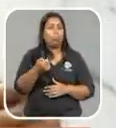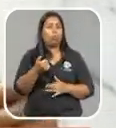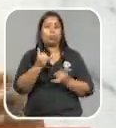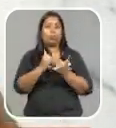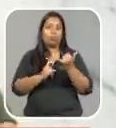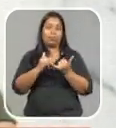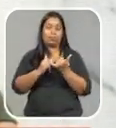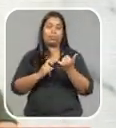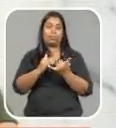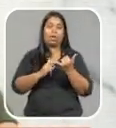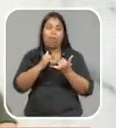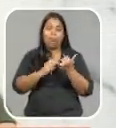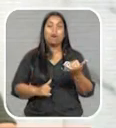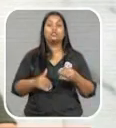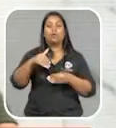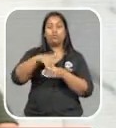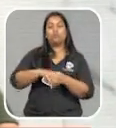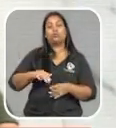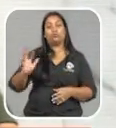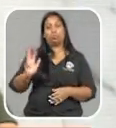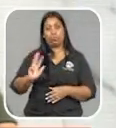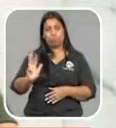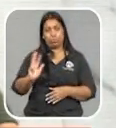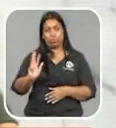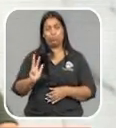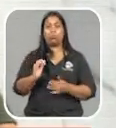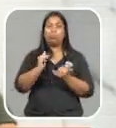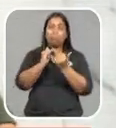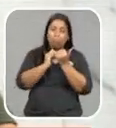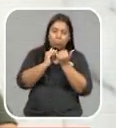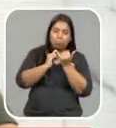menos da metade votou no Bolsonaro.